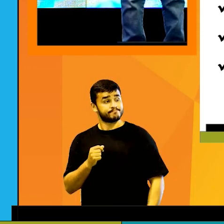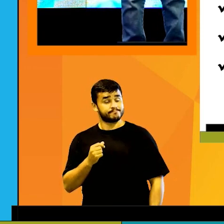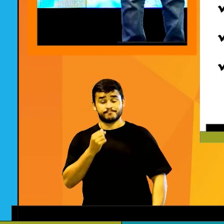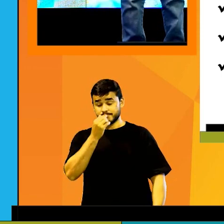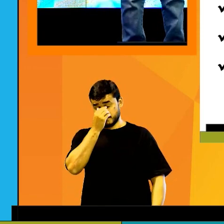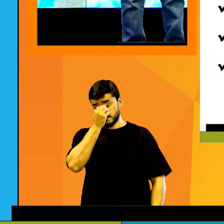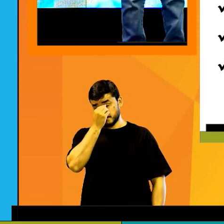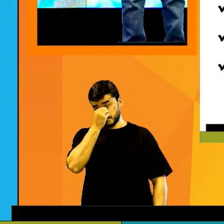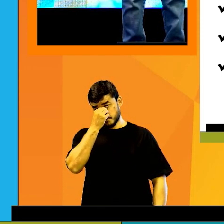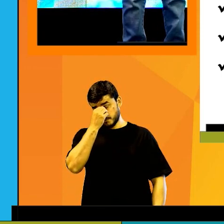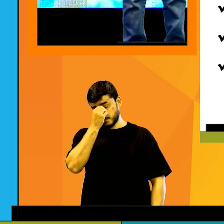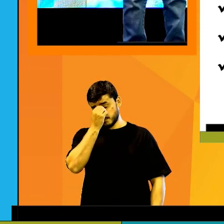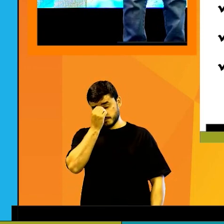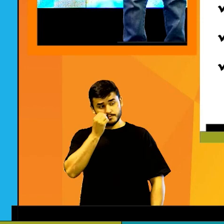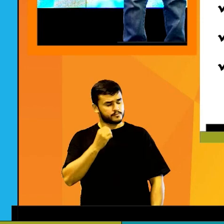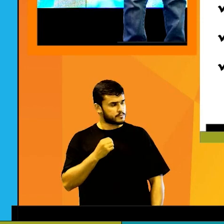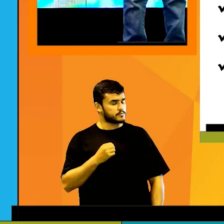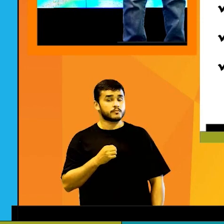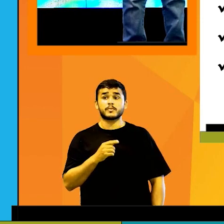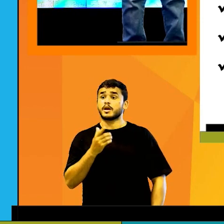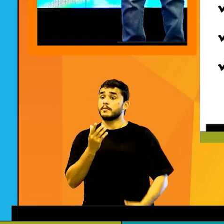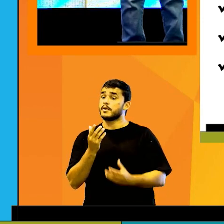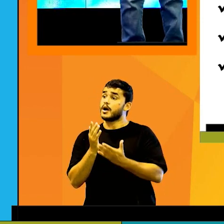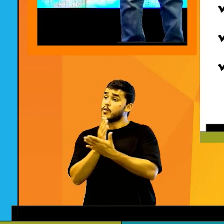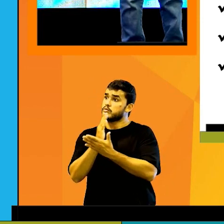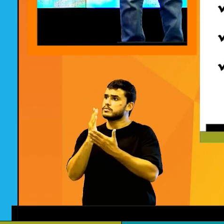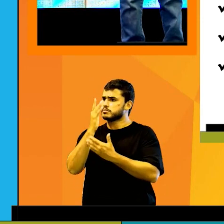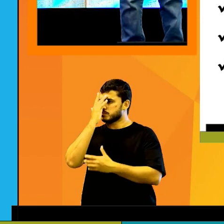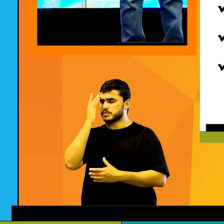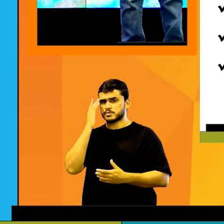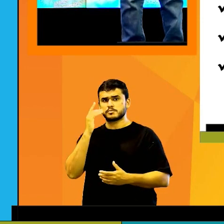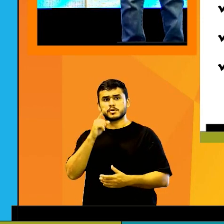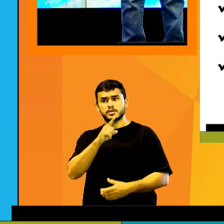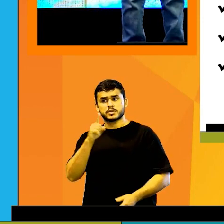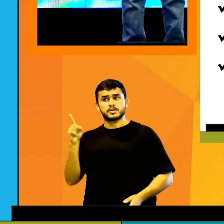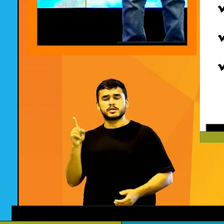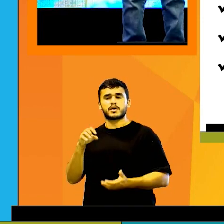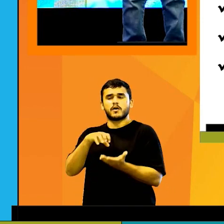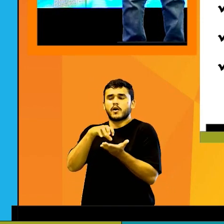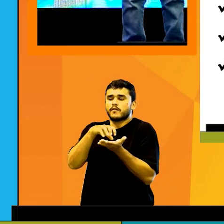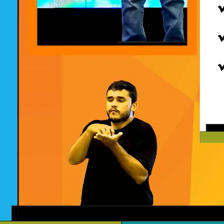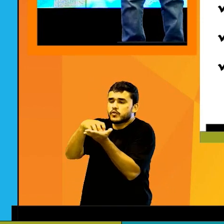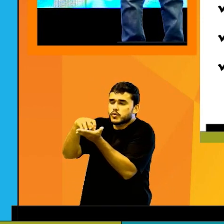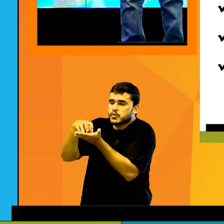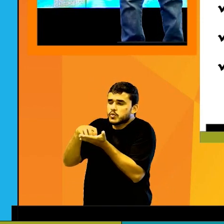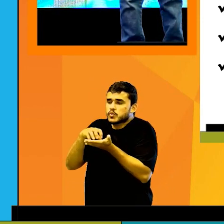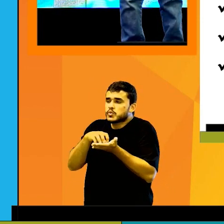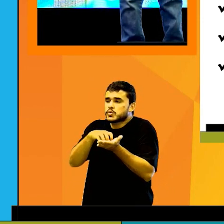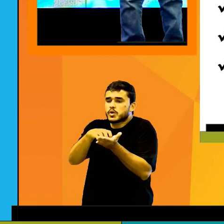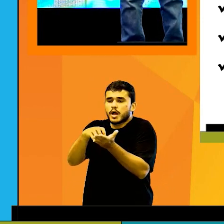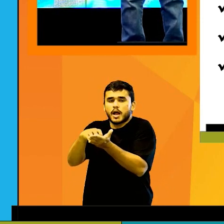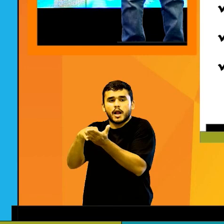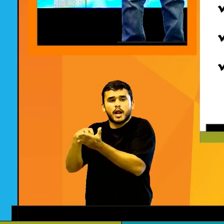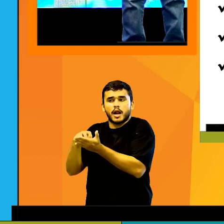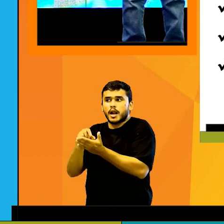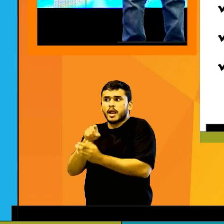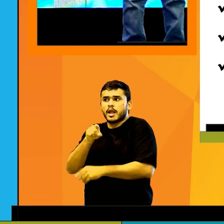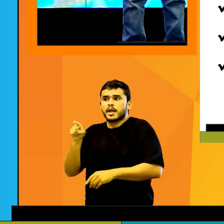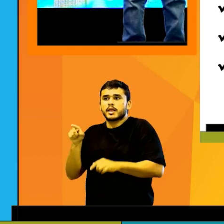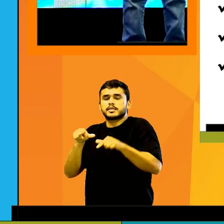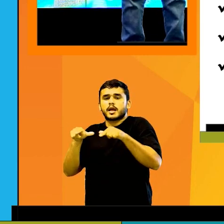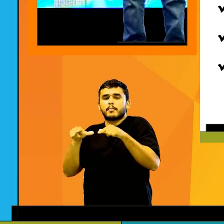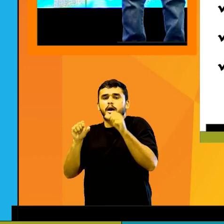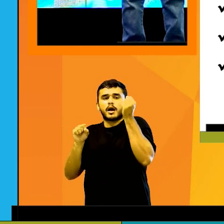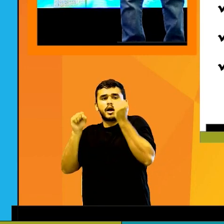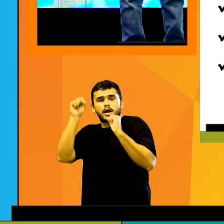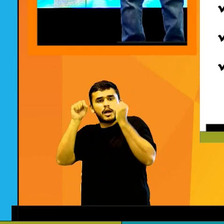satisfazendo também ao novo público leitor que se formava no pátio das indústrias, filho de operários e operários,